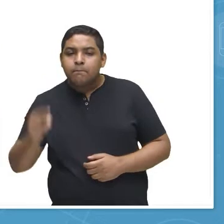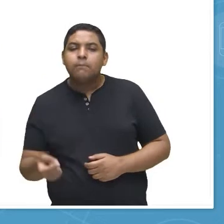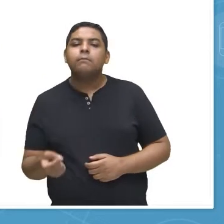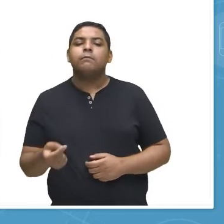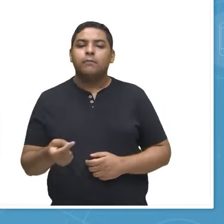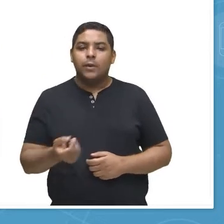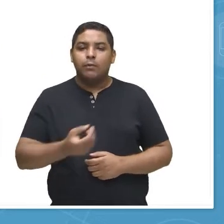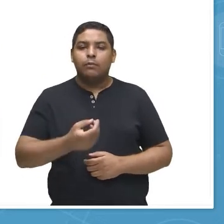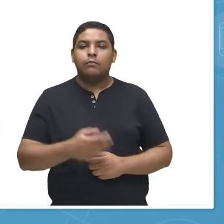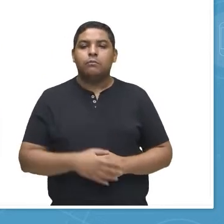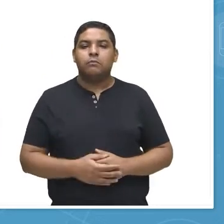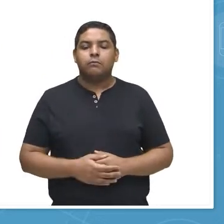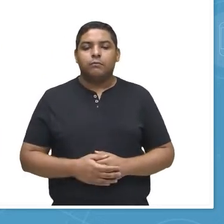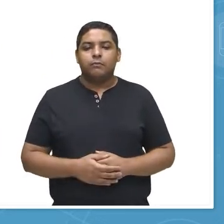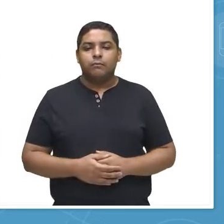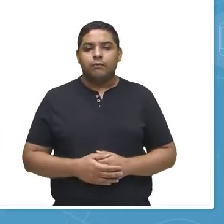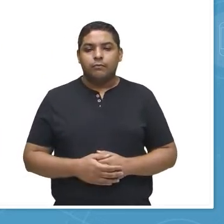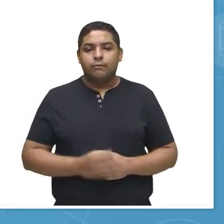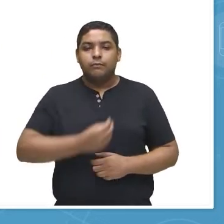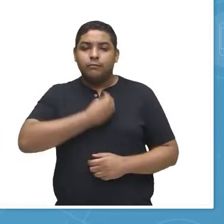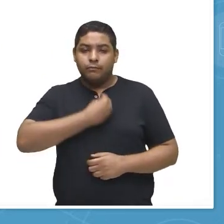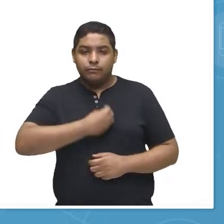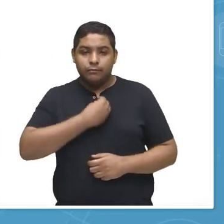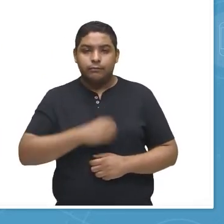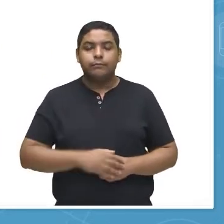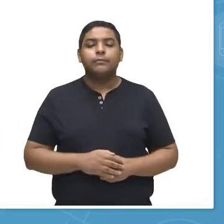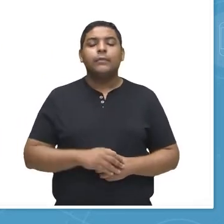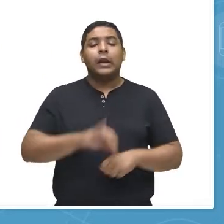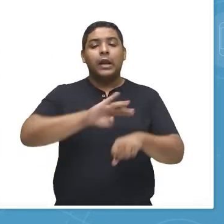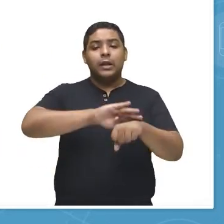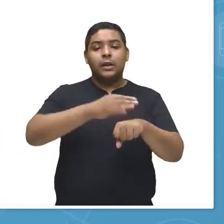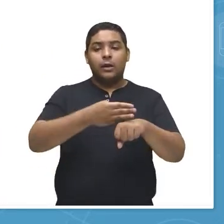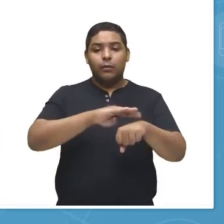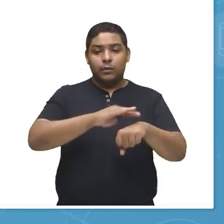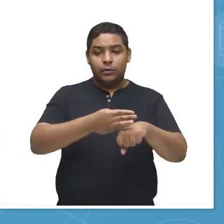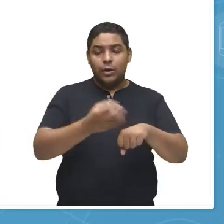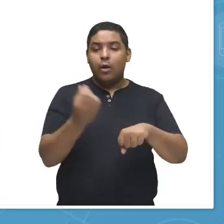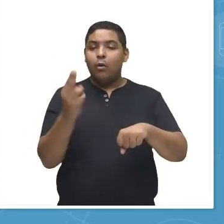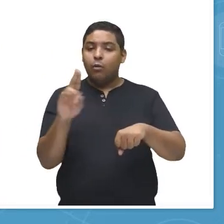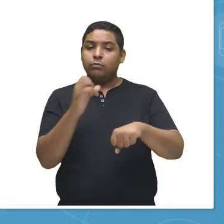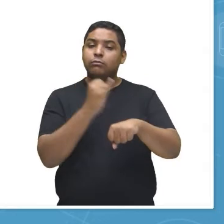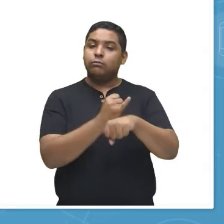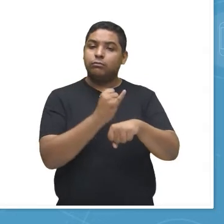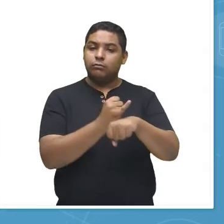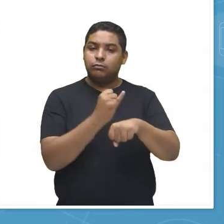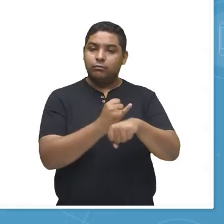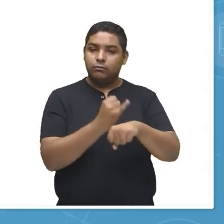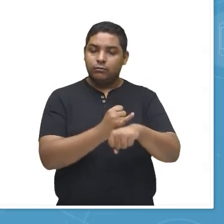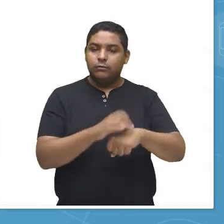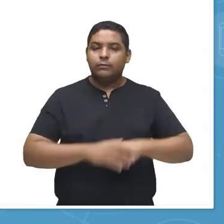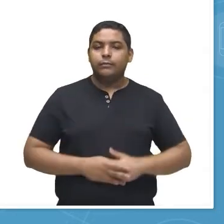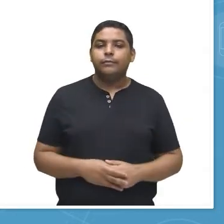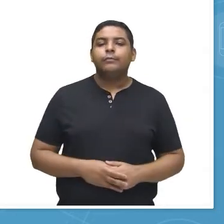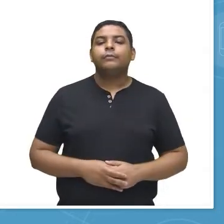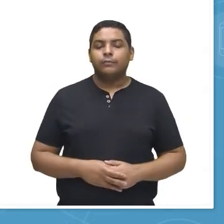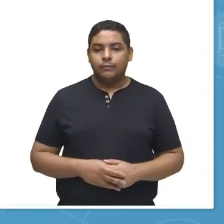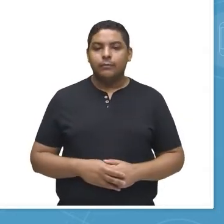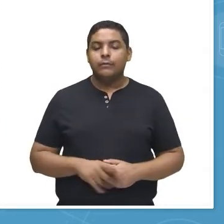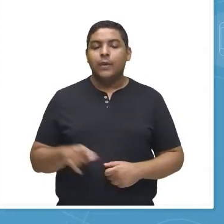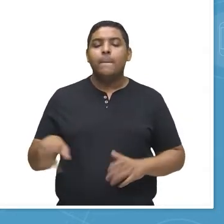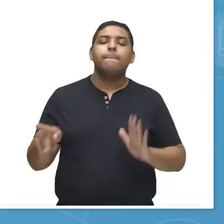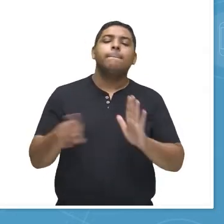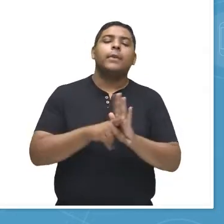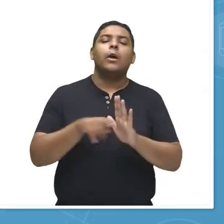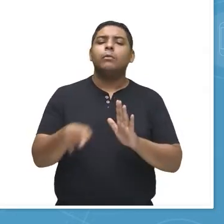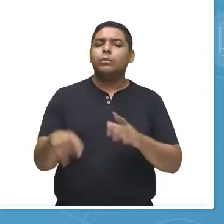cidade de Taquatiara, por exemplo, ela exerce esse conceito de centro de zona. quer dizer, as cidades próximas ou até o próprio